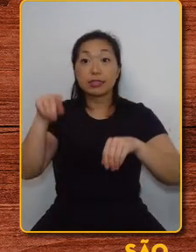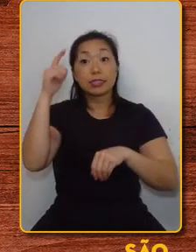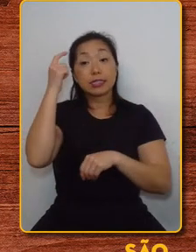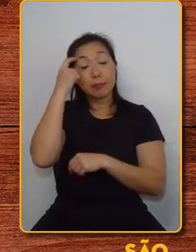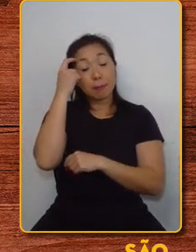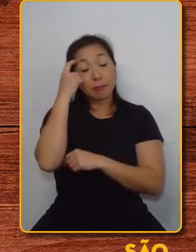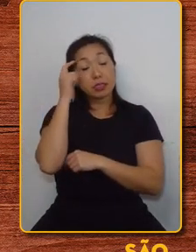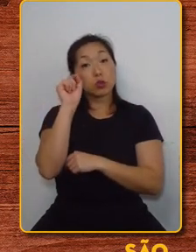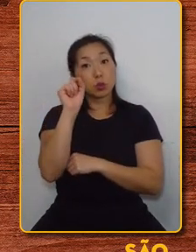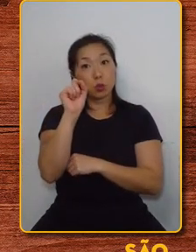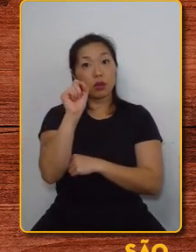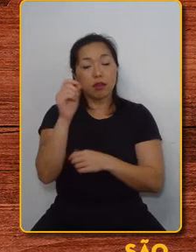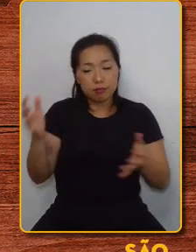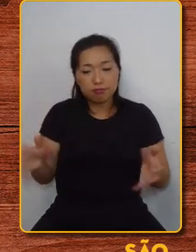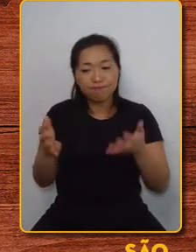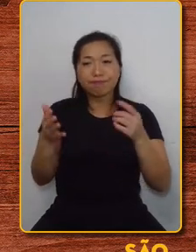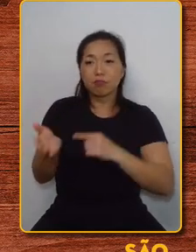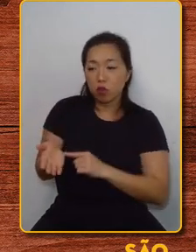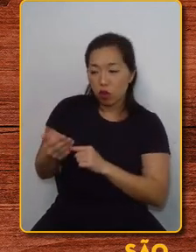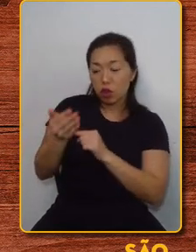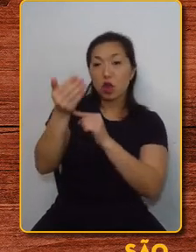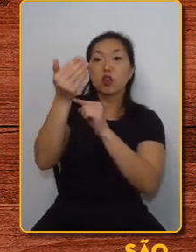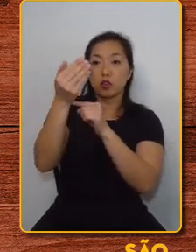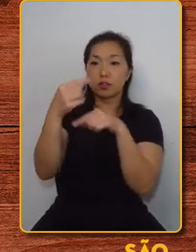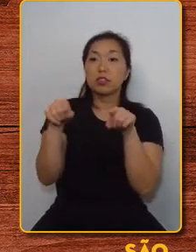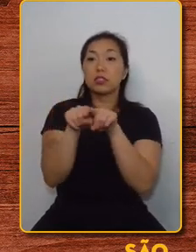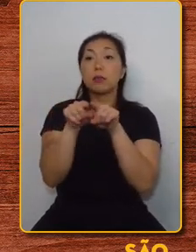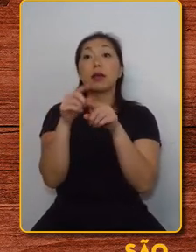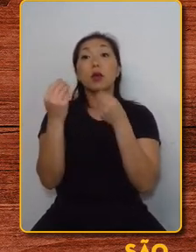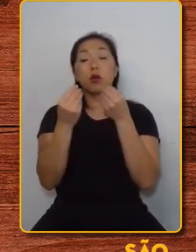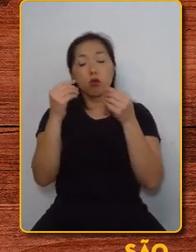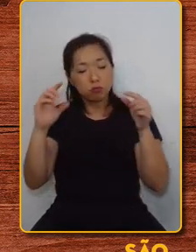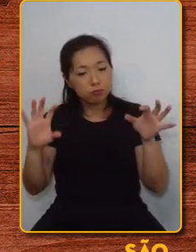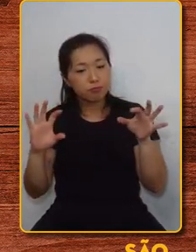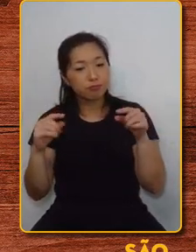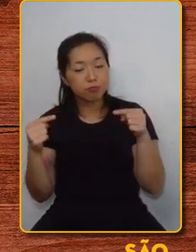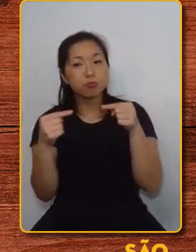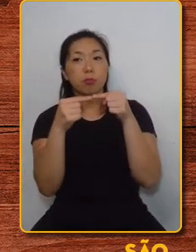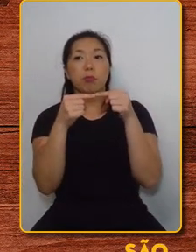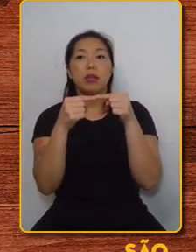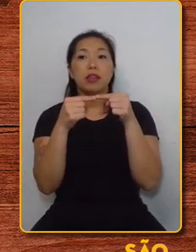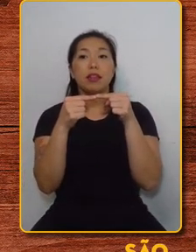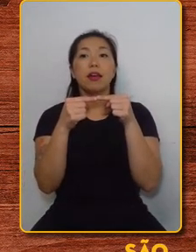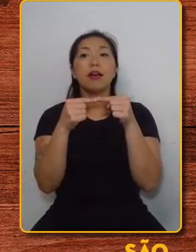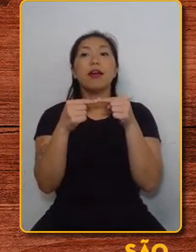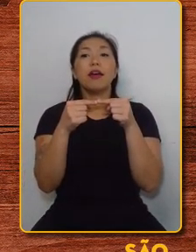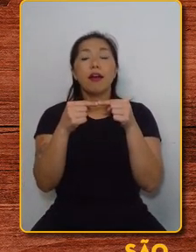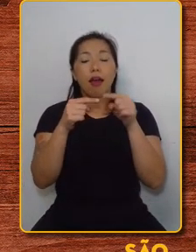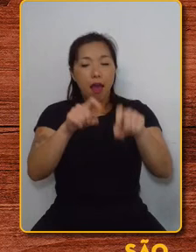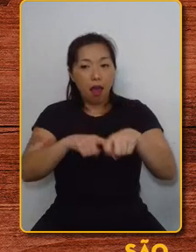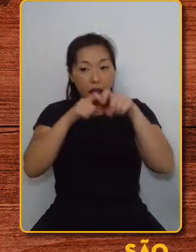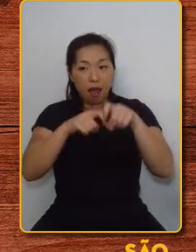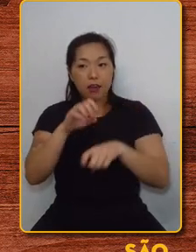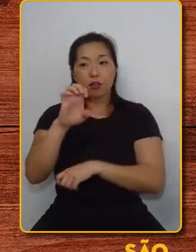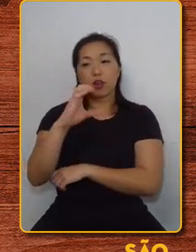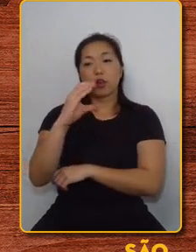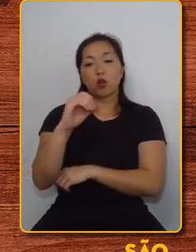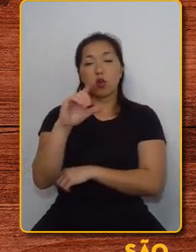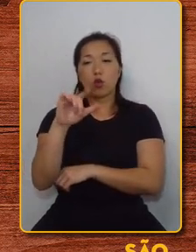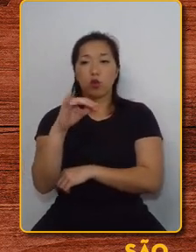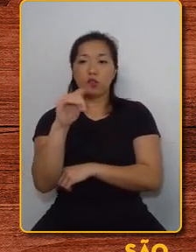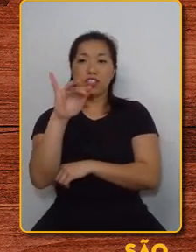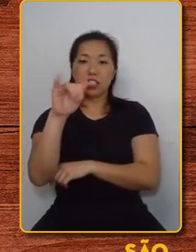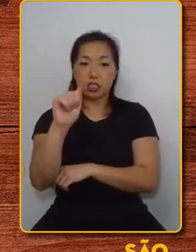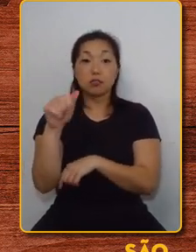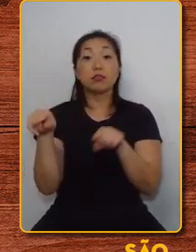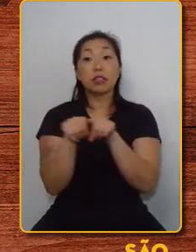desenvolvimento agroindústria a partir da combinação com a agroecologia e um conjunto de políticas públicas onde o campo seja um bom